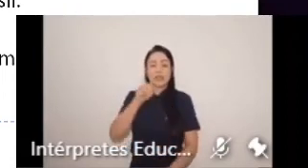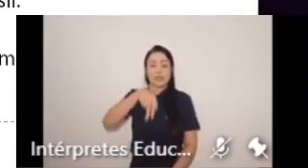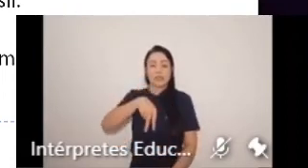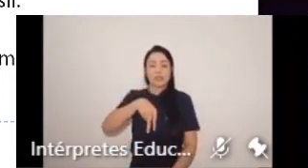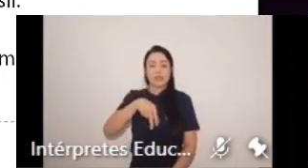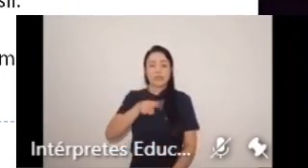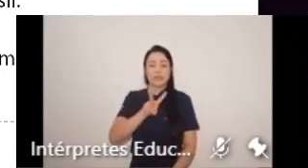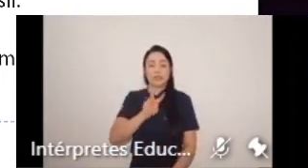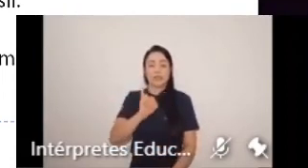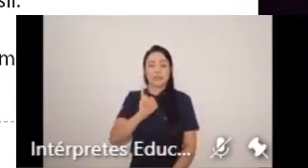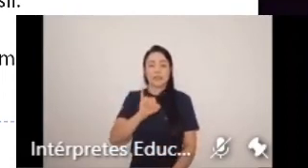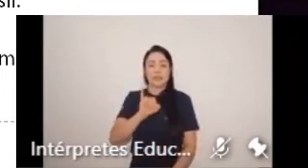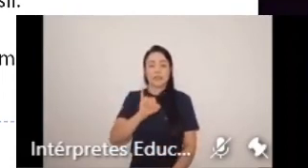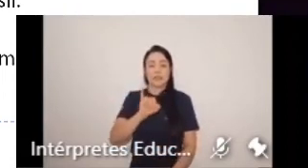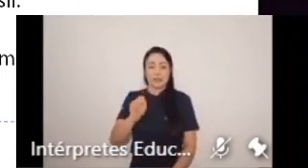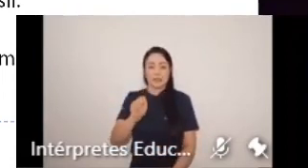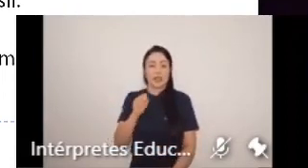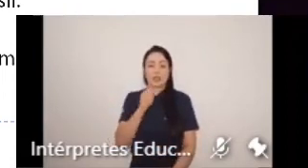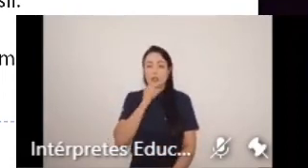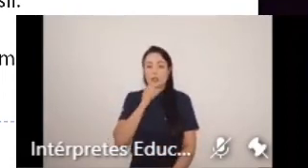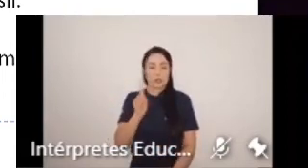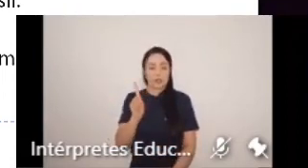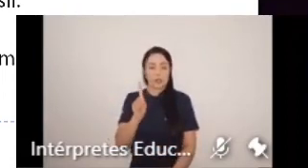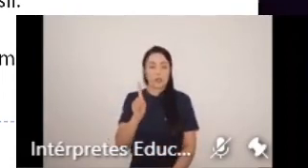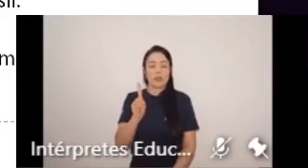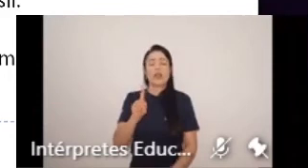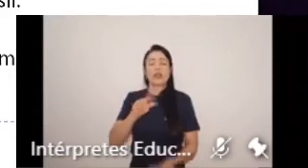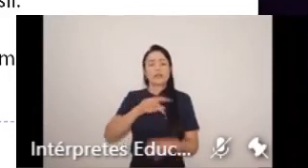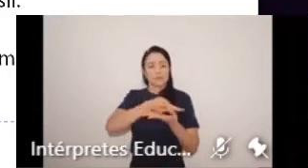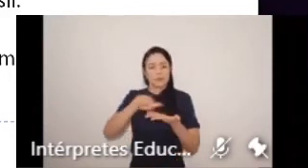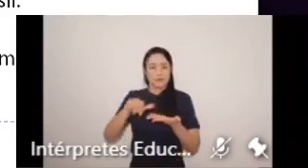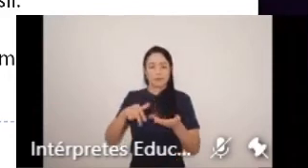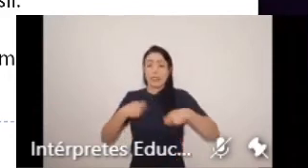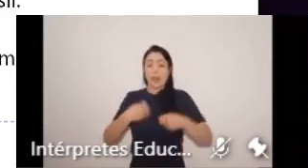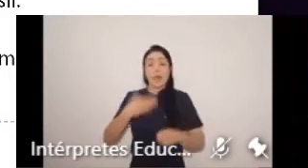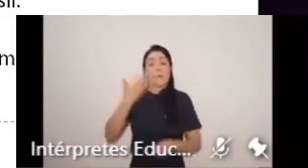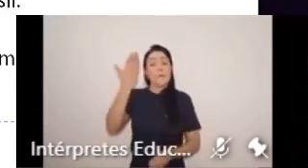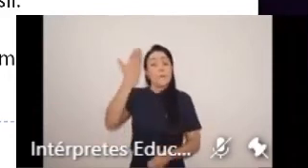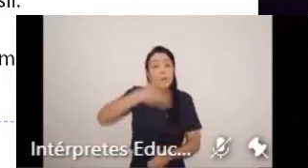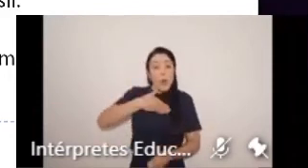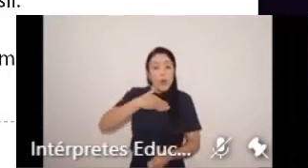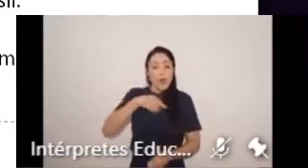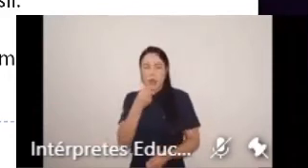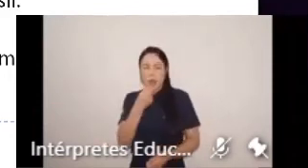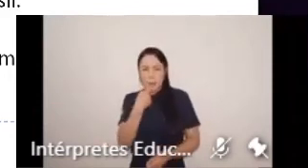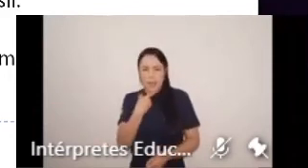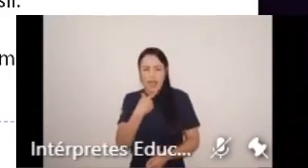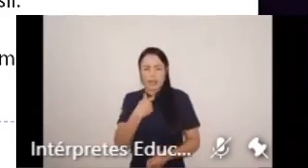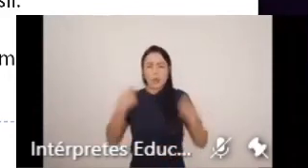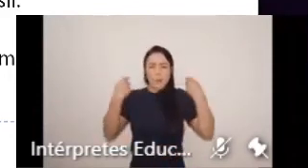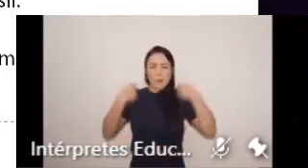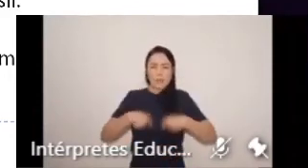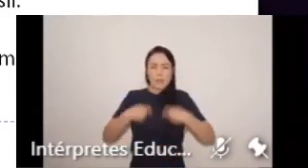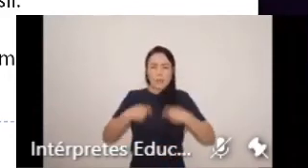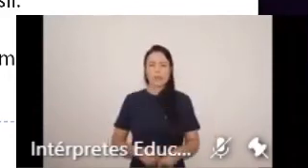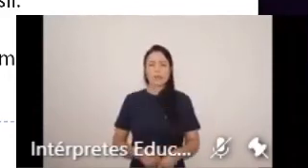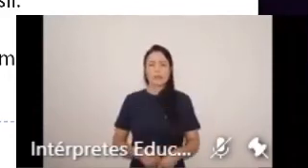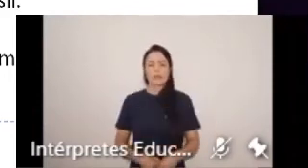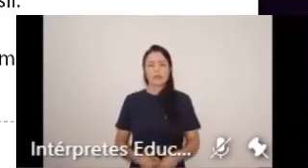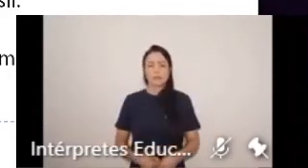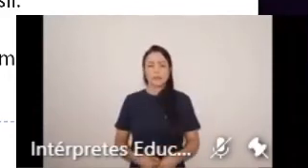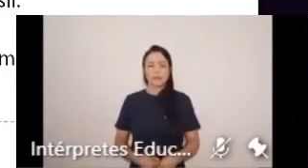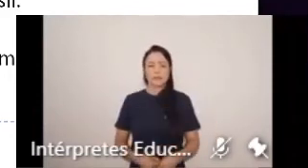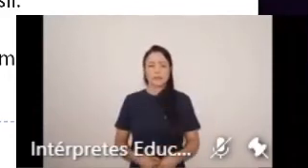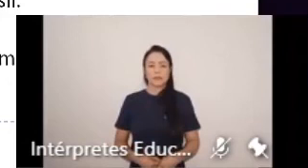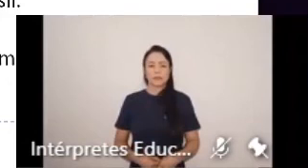não fornecimento, e aí há algumas exigências, né, de comprovação de que realmente o medicamento ele é necessário,